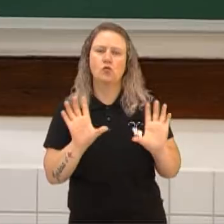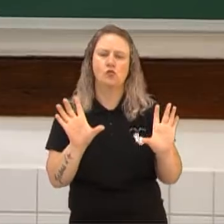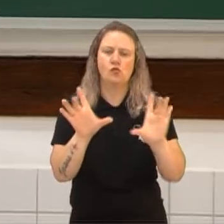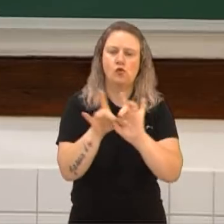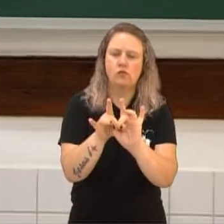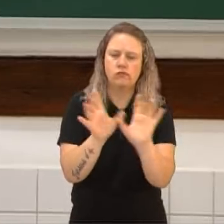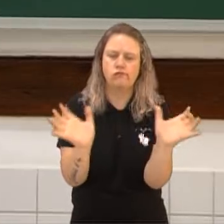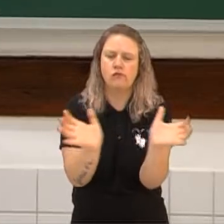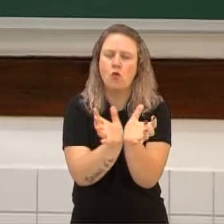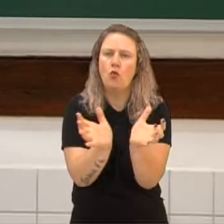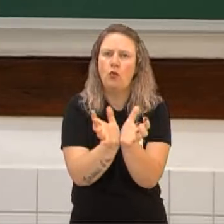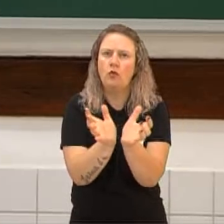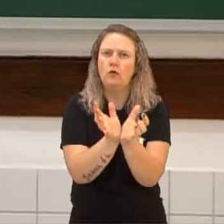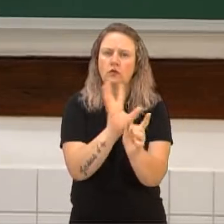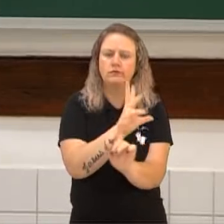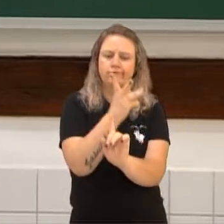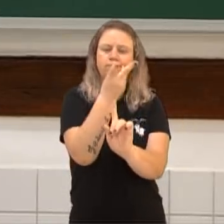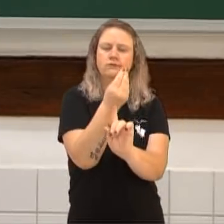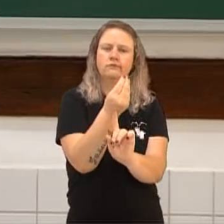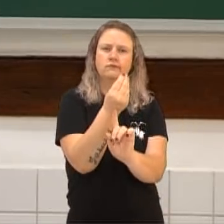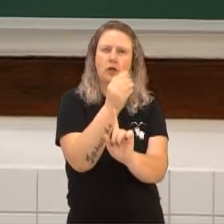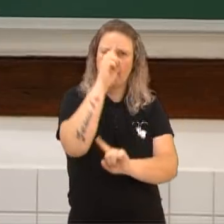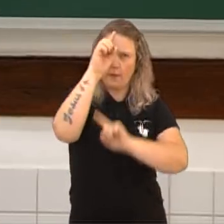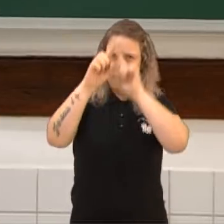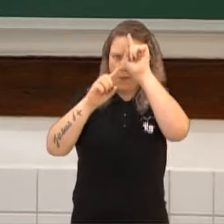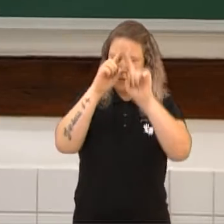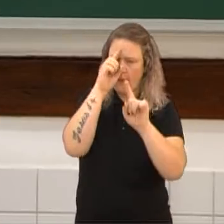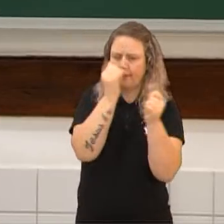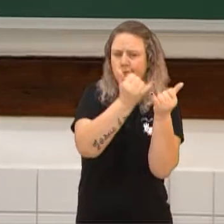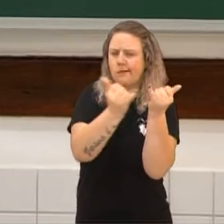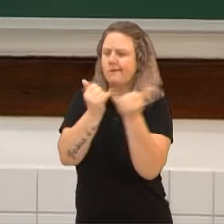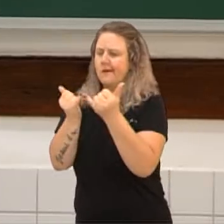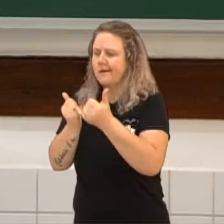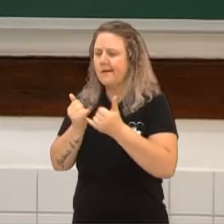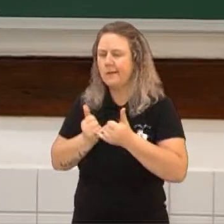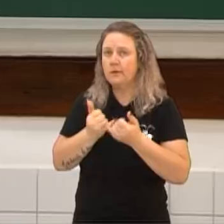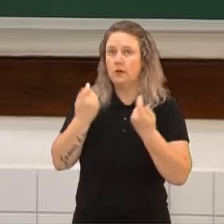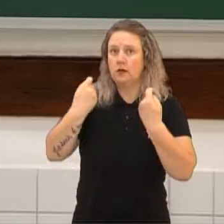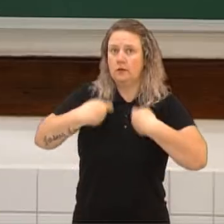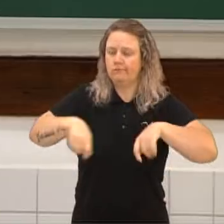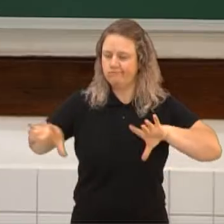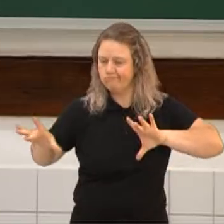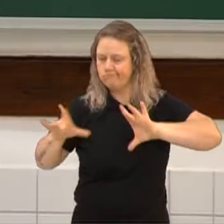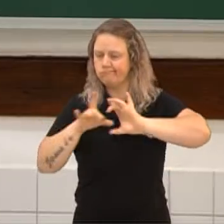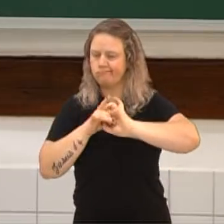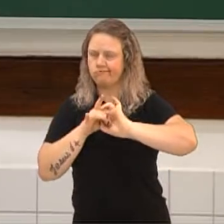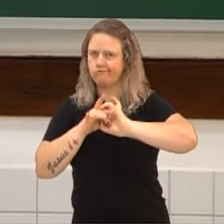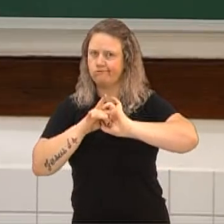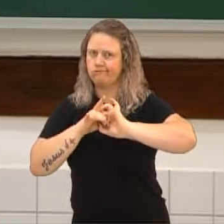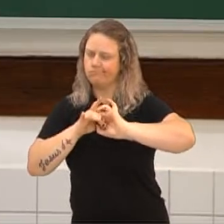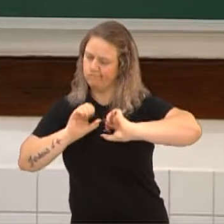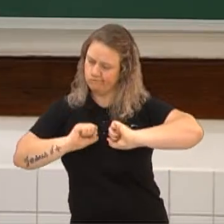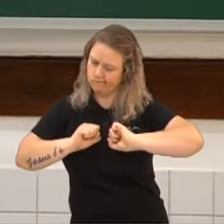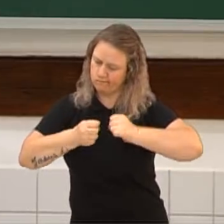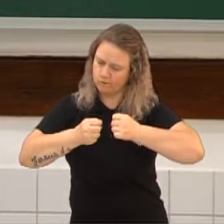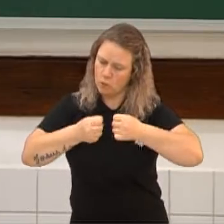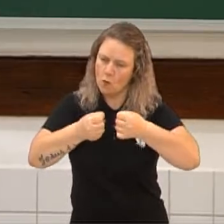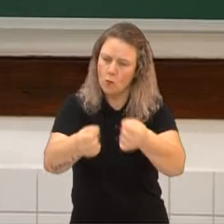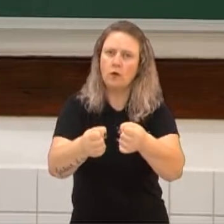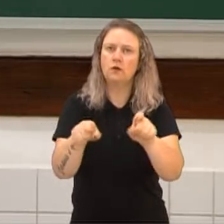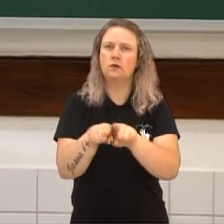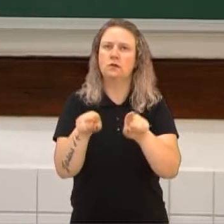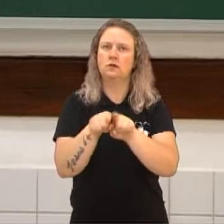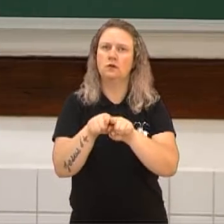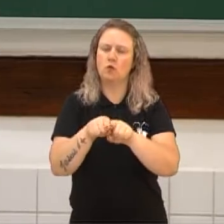coletivo artístico aí, pessoas que tinham pensamentos parecidos e eles precisavam se unir para ter essa força de pensamento e conseguir